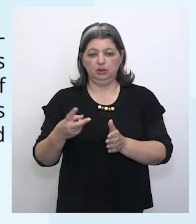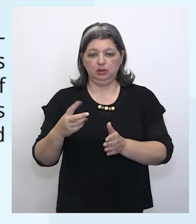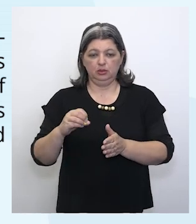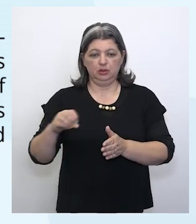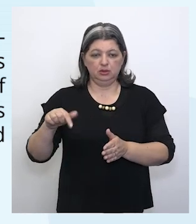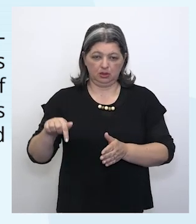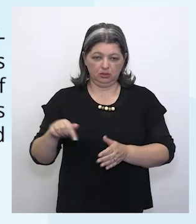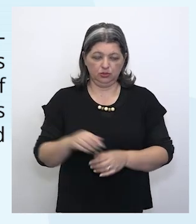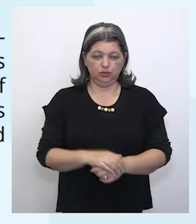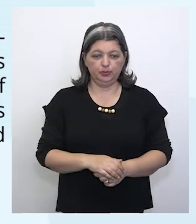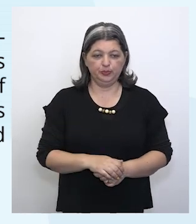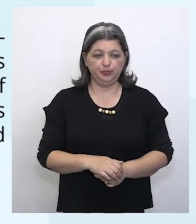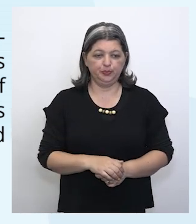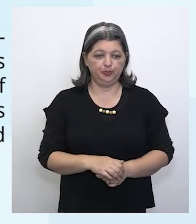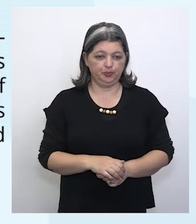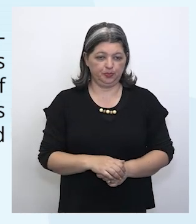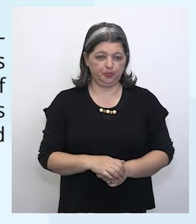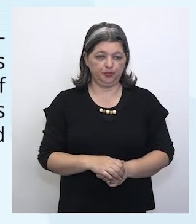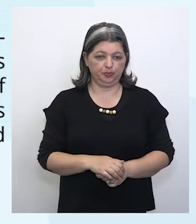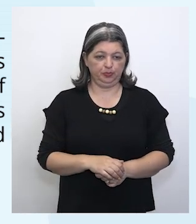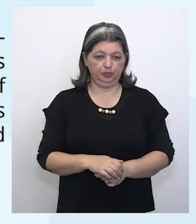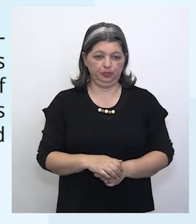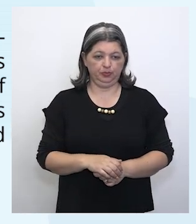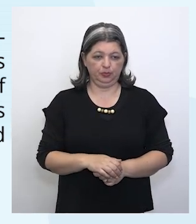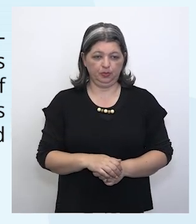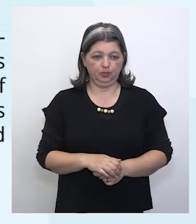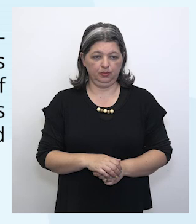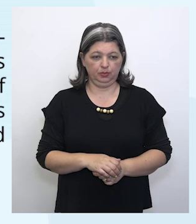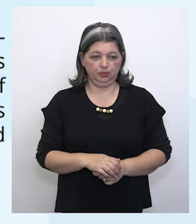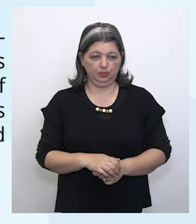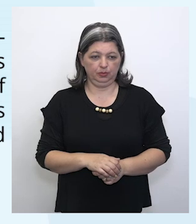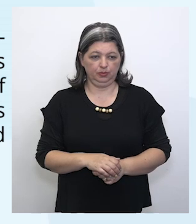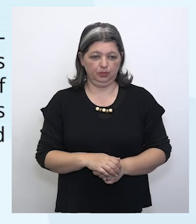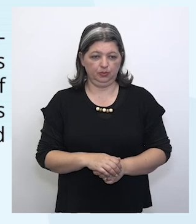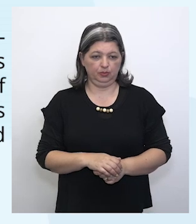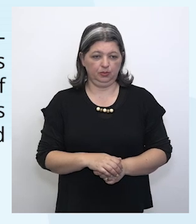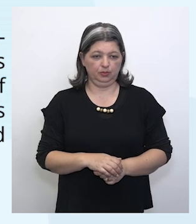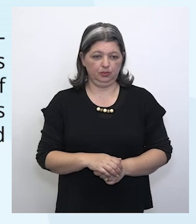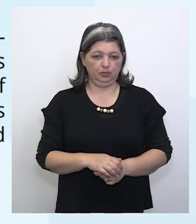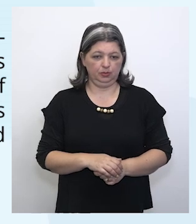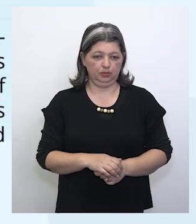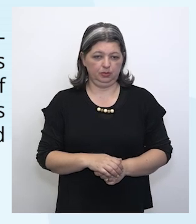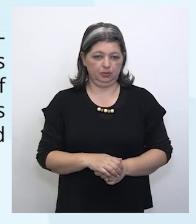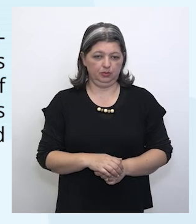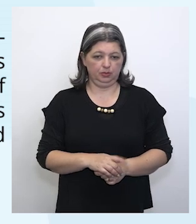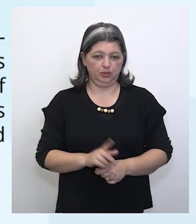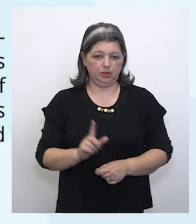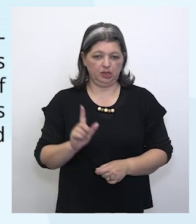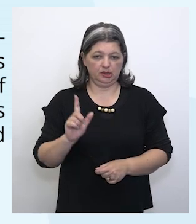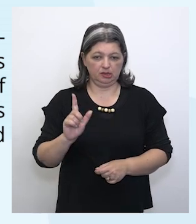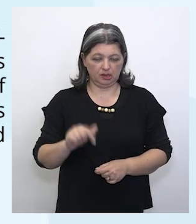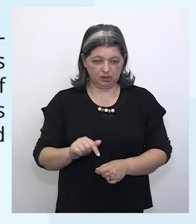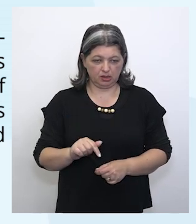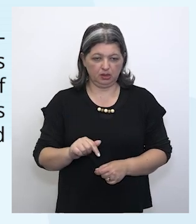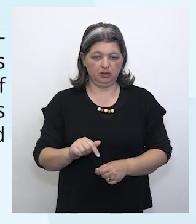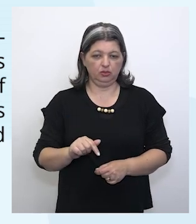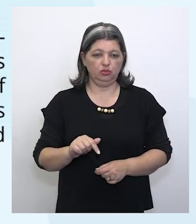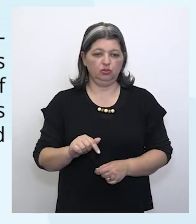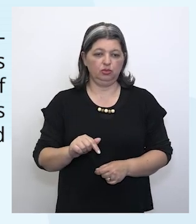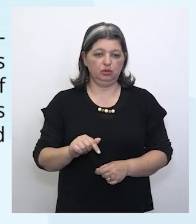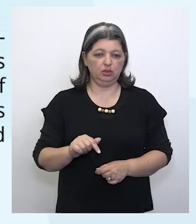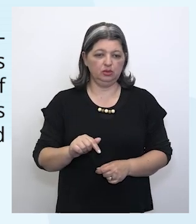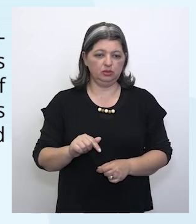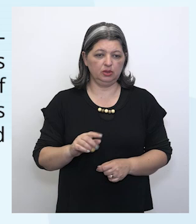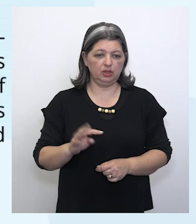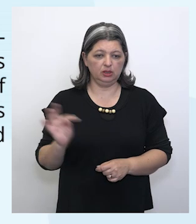17 tons per person annually. Alcançando por volta de 17 toneladas por pessoa anualmente. De